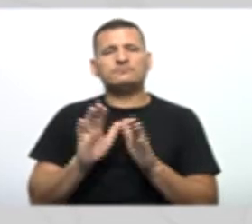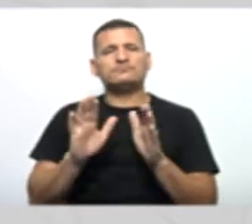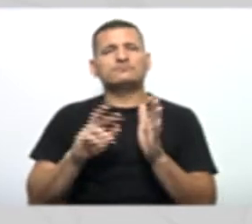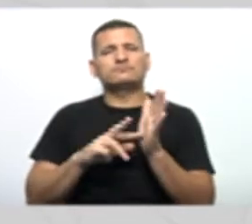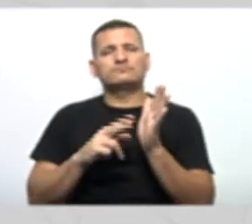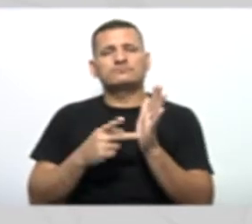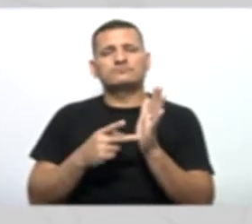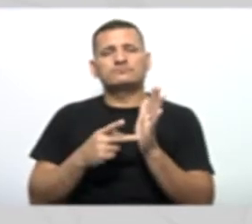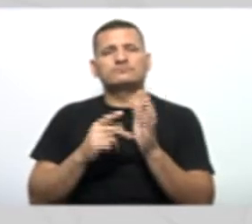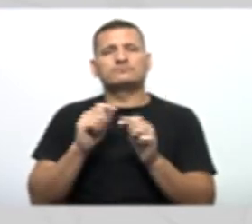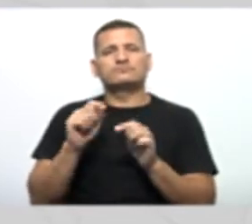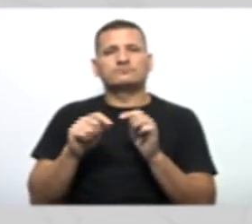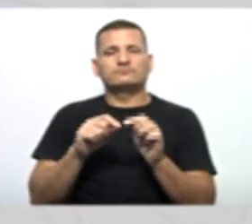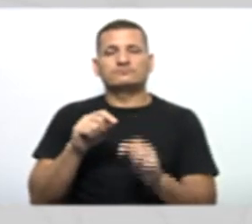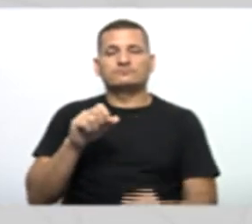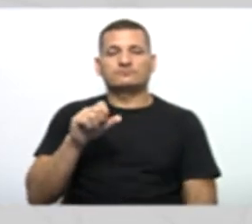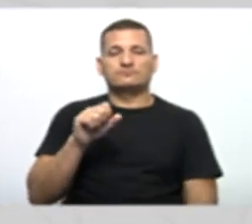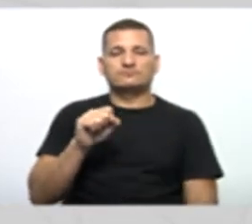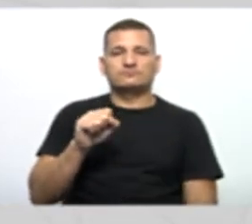significa SQL.